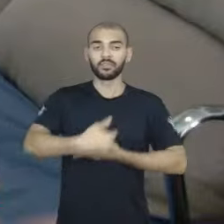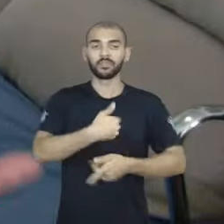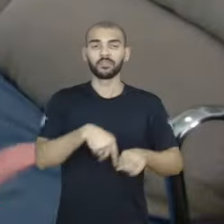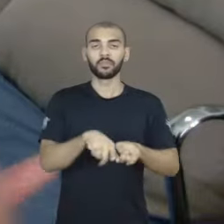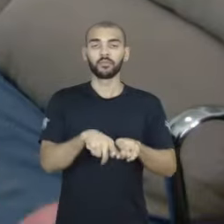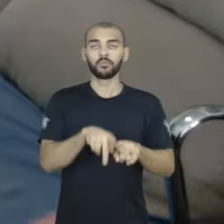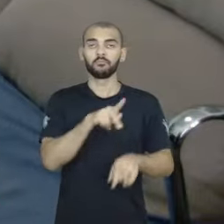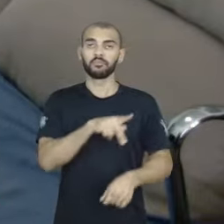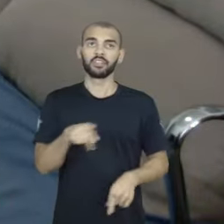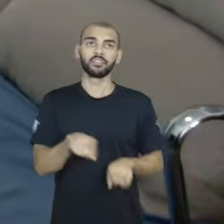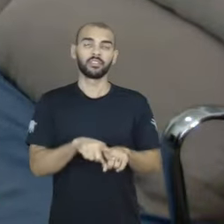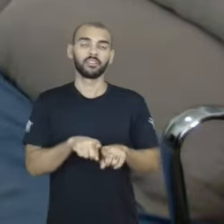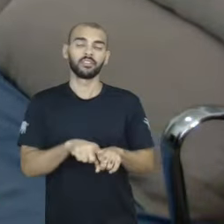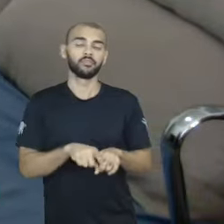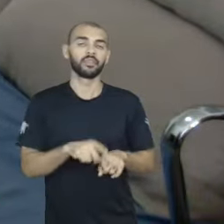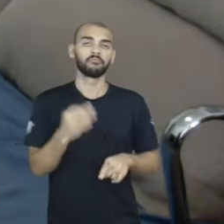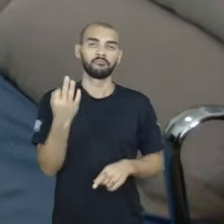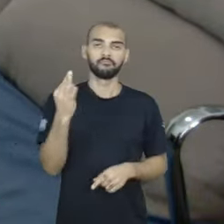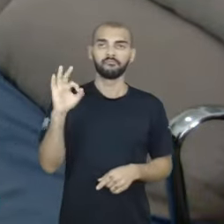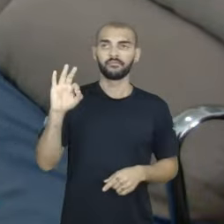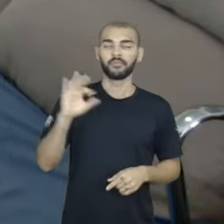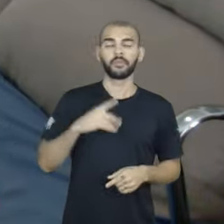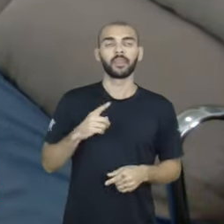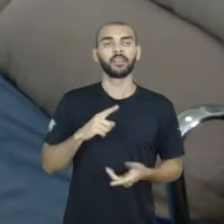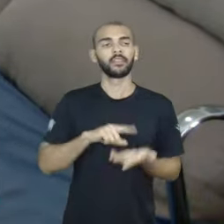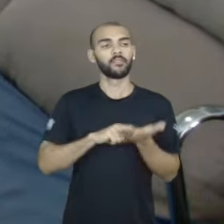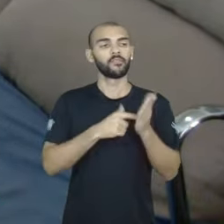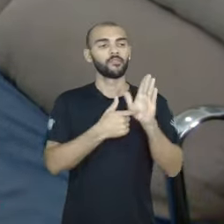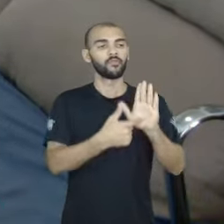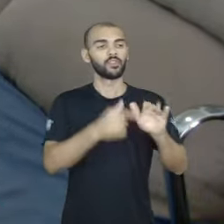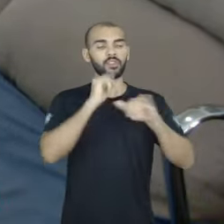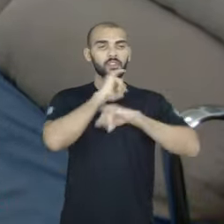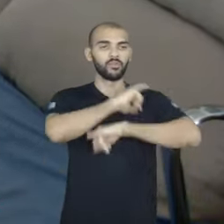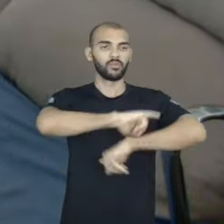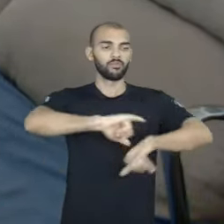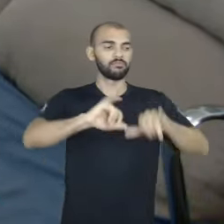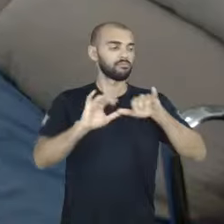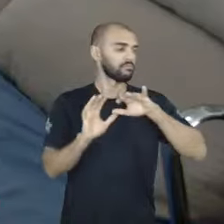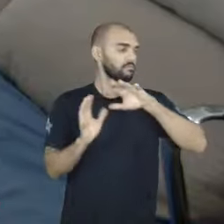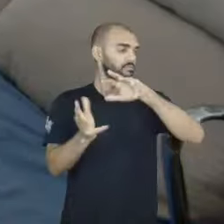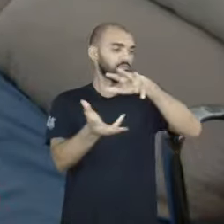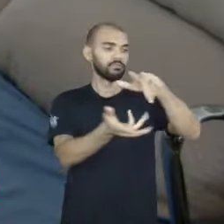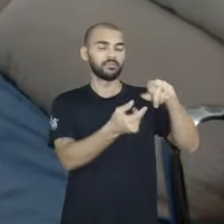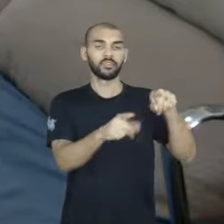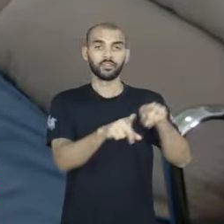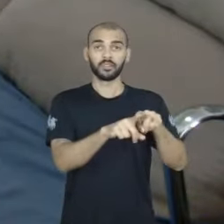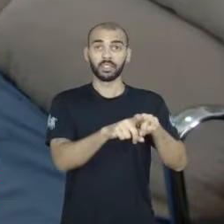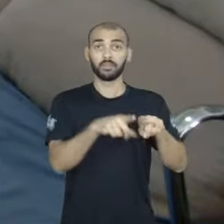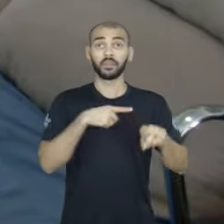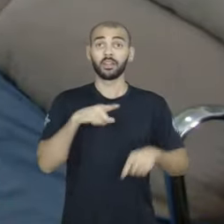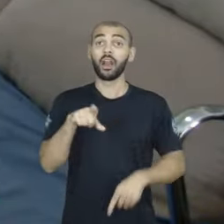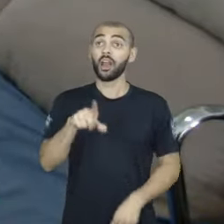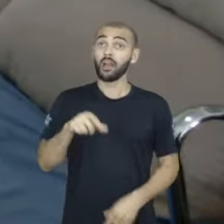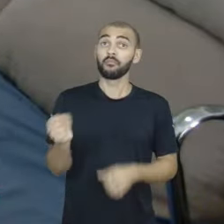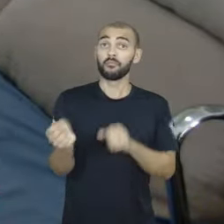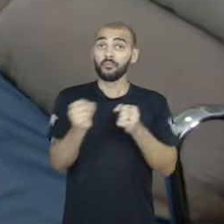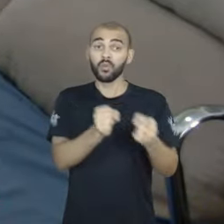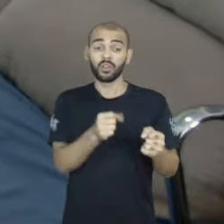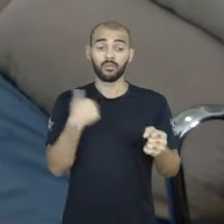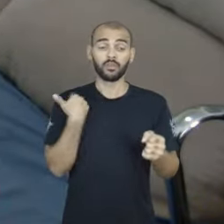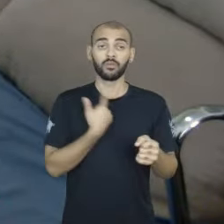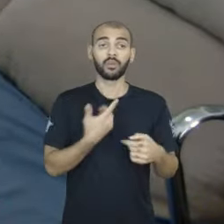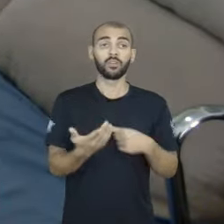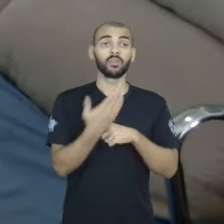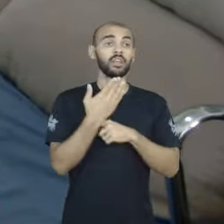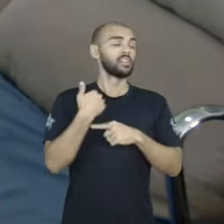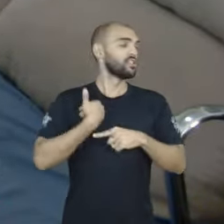Isso passou nas fotos que foram divulgadas para o mundo inteiro, né? Isso acaba virando um instrumento muito poderoso para a nossa diplomacia, né?